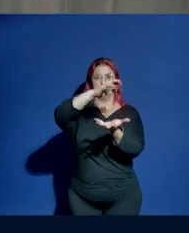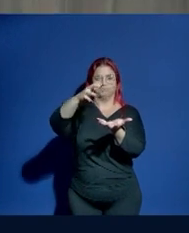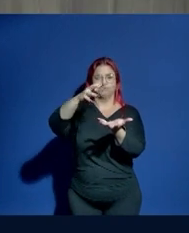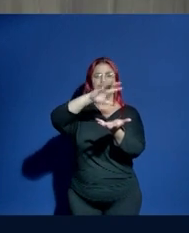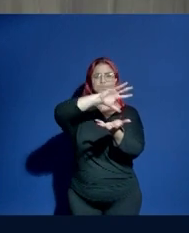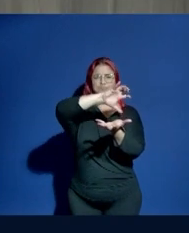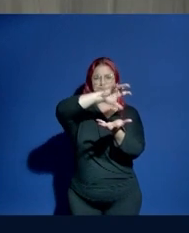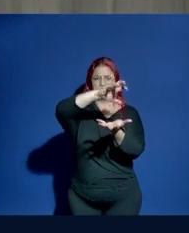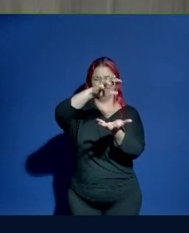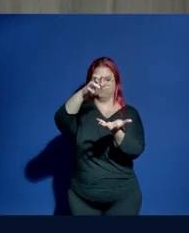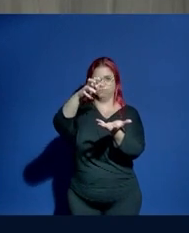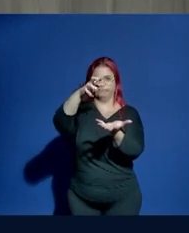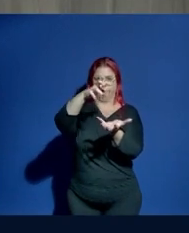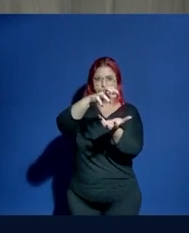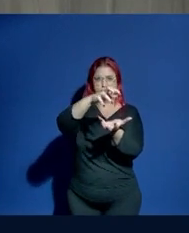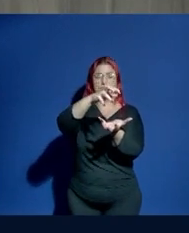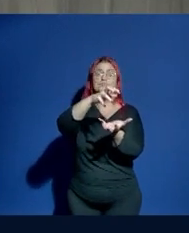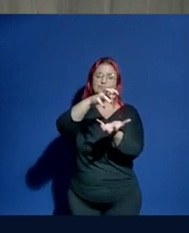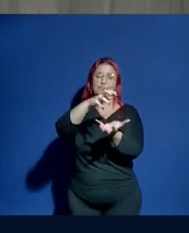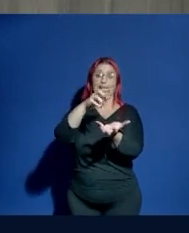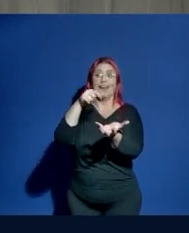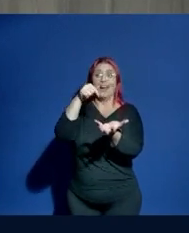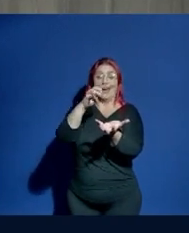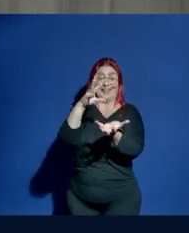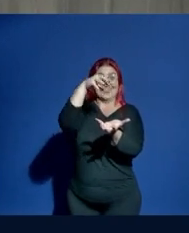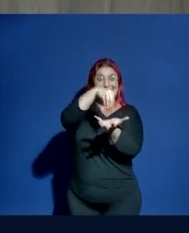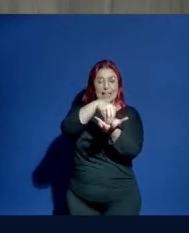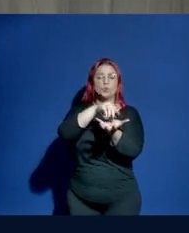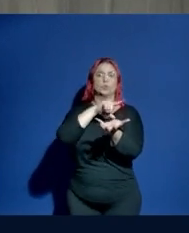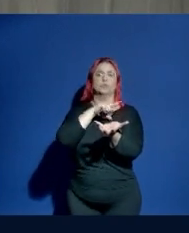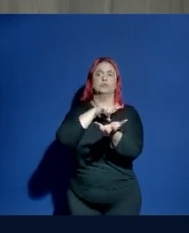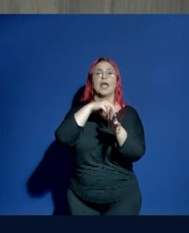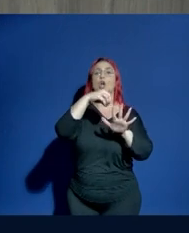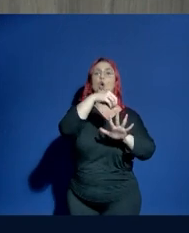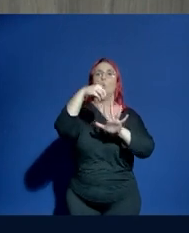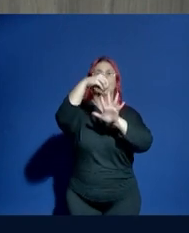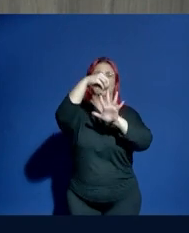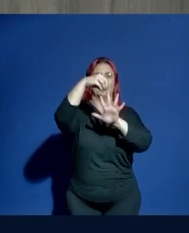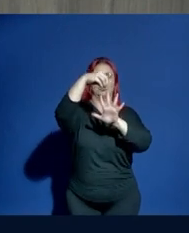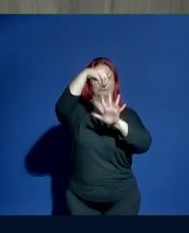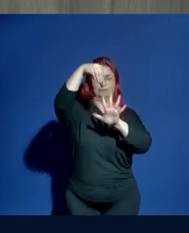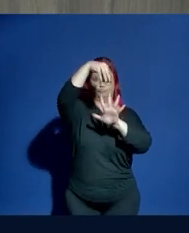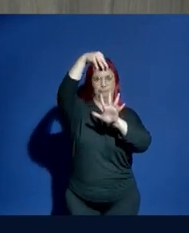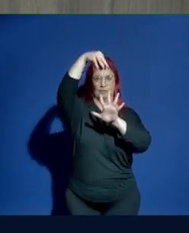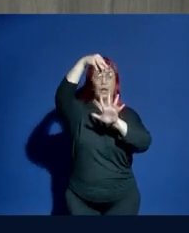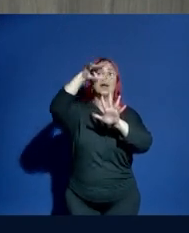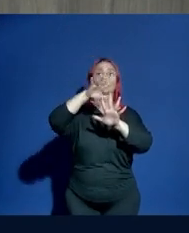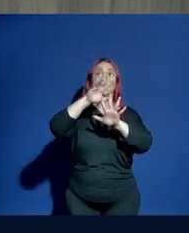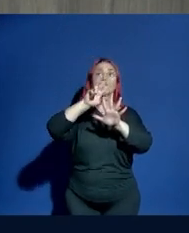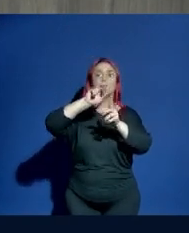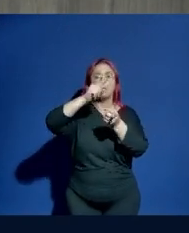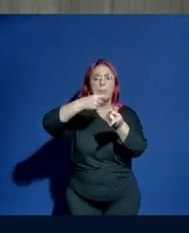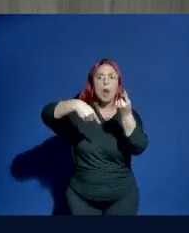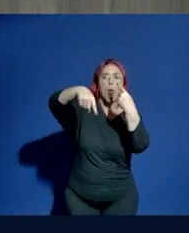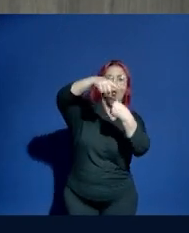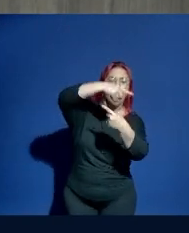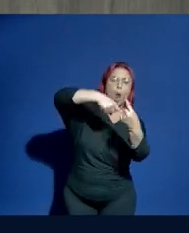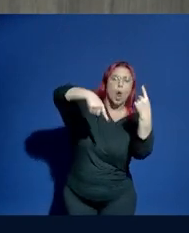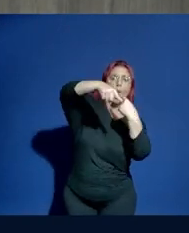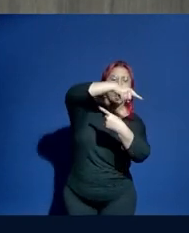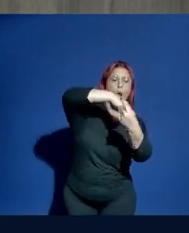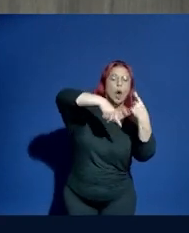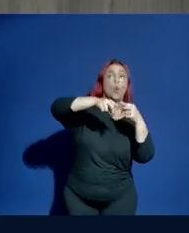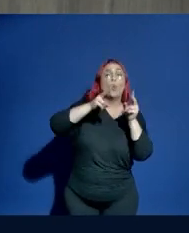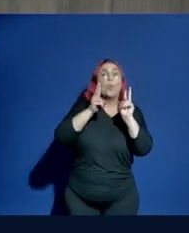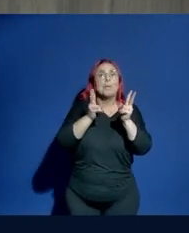a gente está reutilizando o metano que tá aqui dentro evitando que venha um novo para cá então isso tem que ser muito mais valorizado